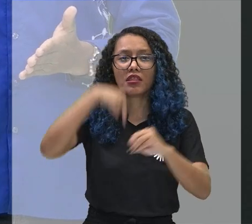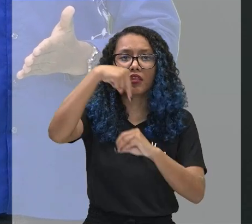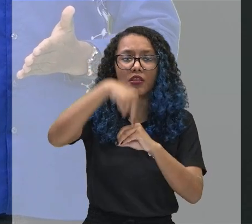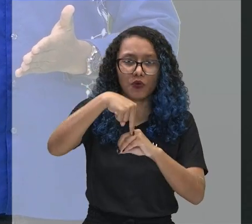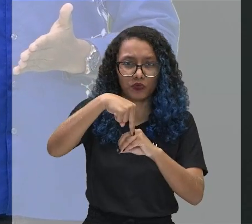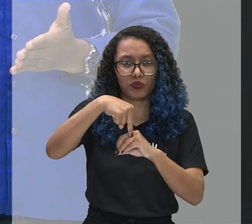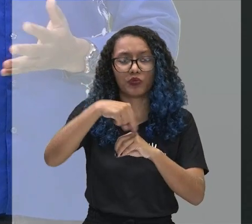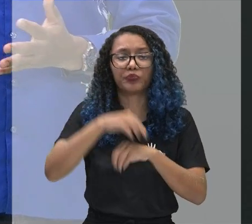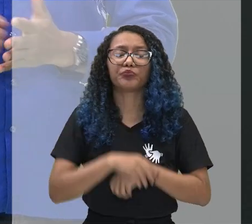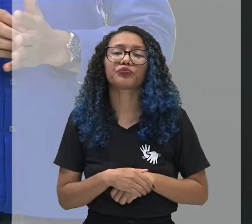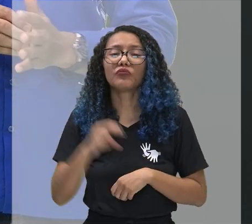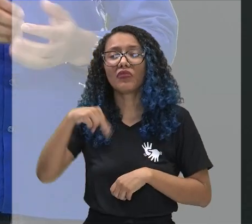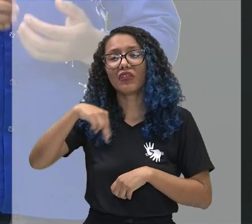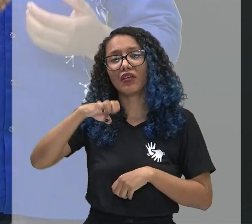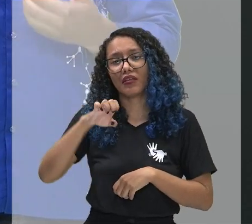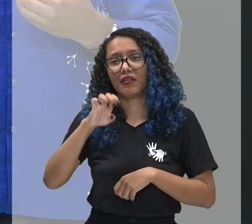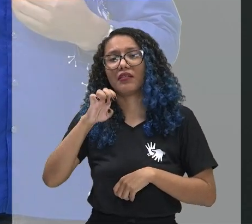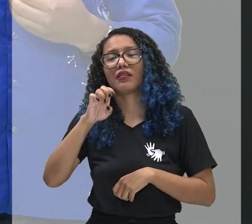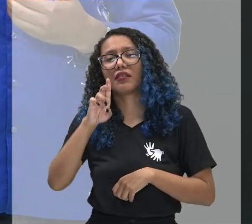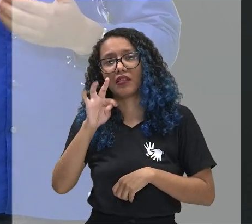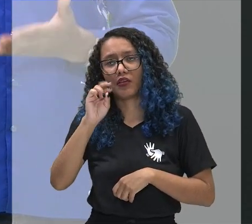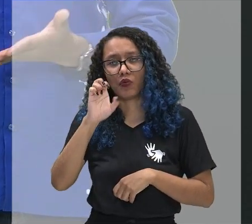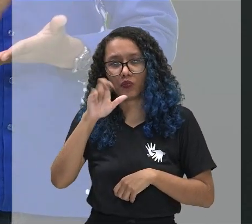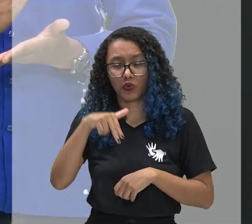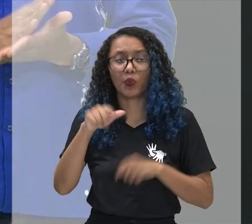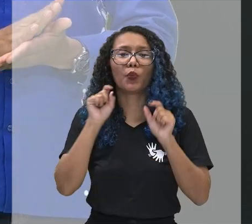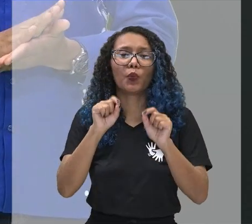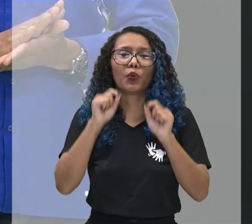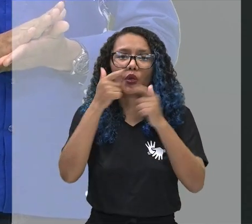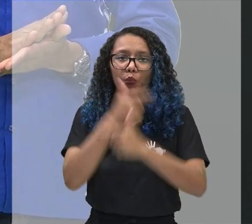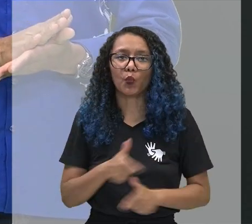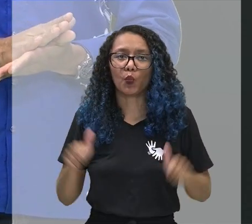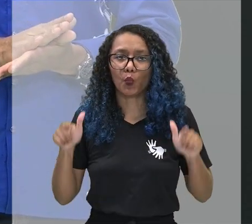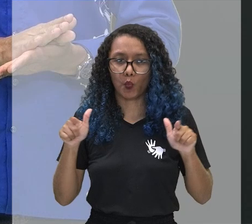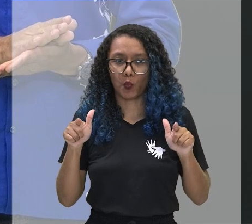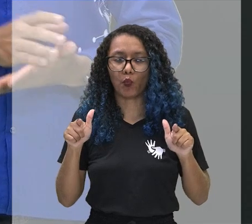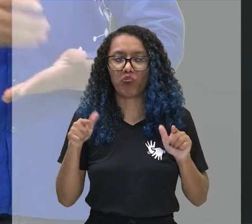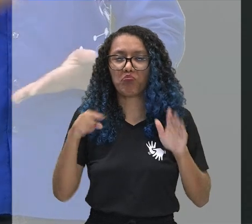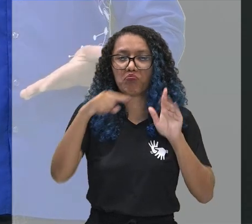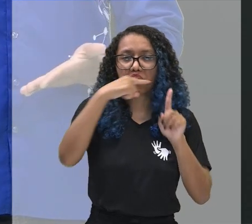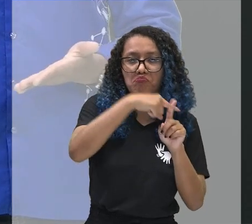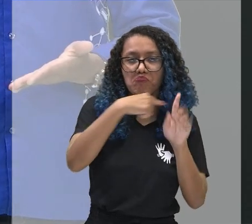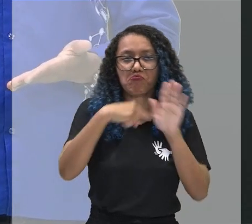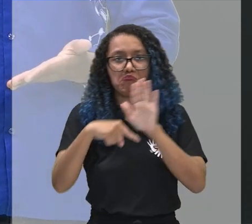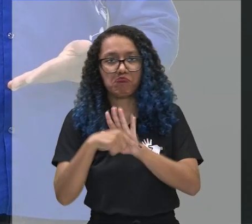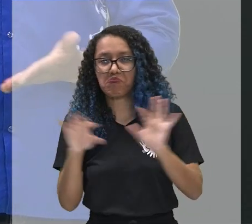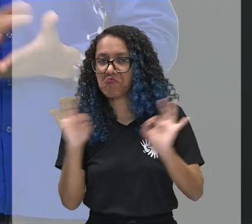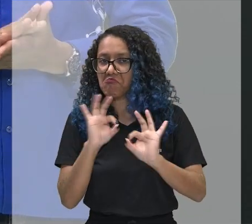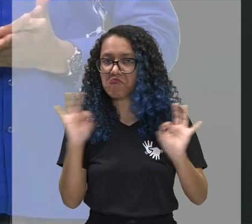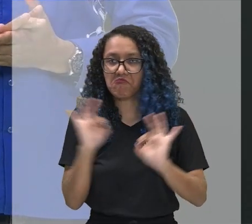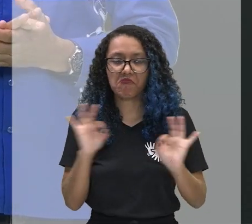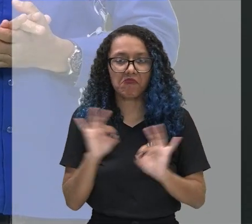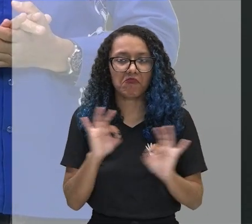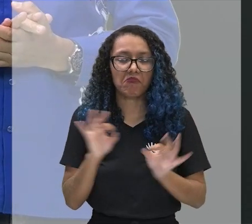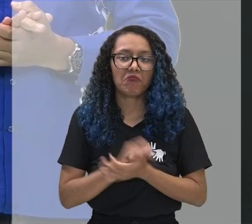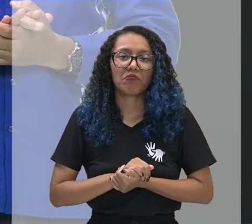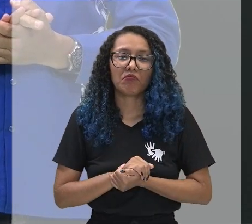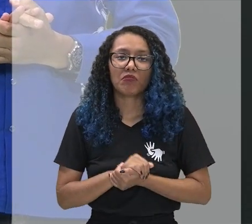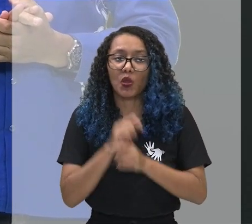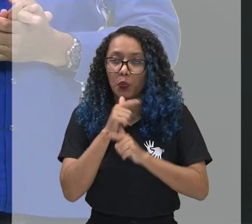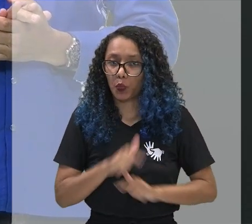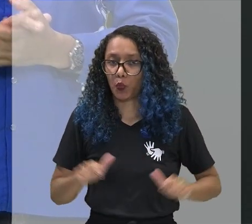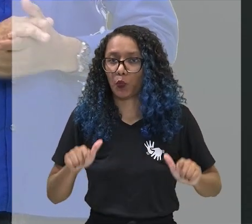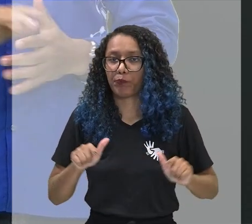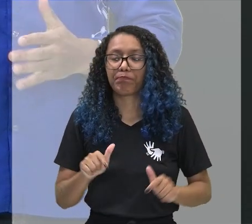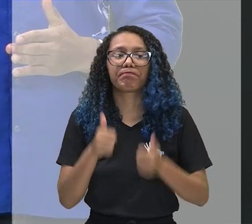bastante sugestivo, né? Eles têm carga neutra, não têm carga nem positiva e nem carga negativa,